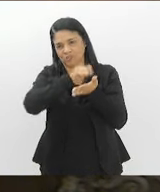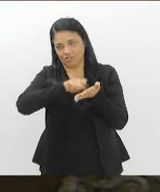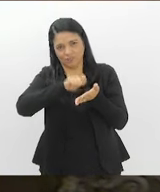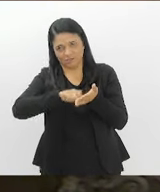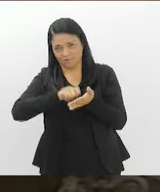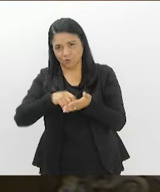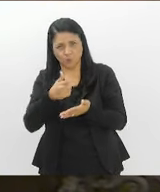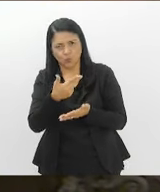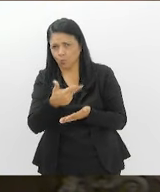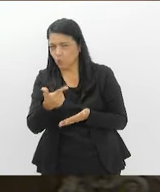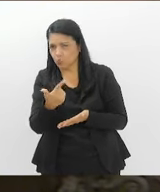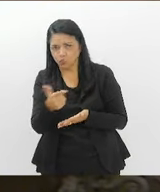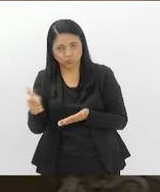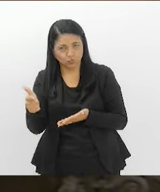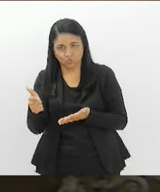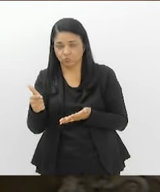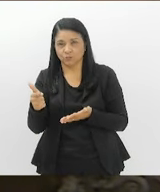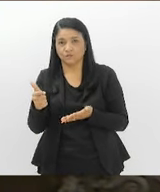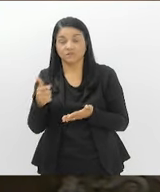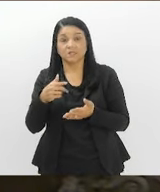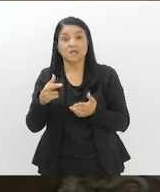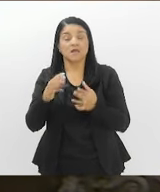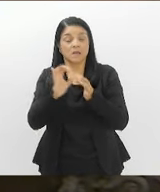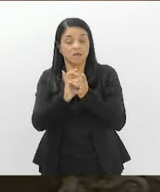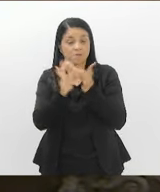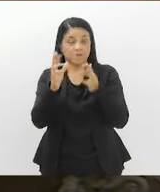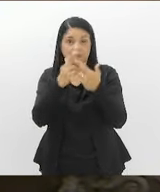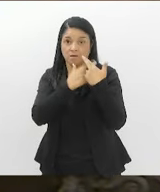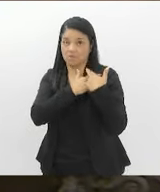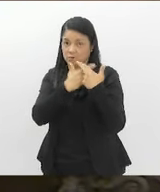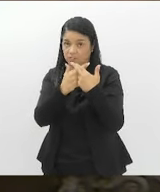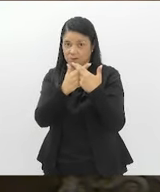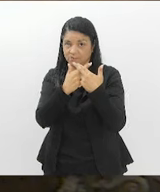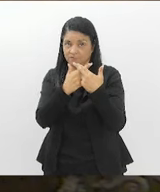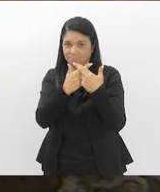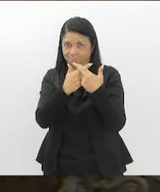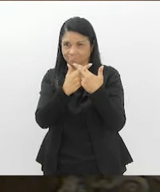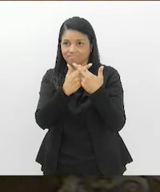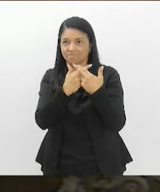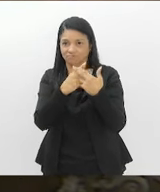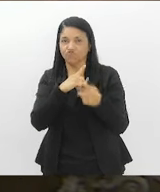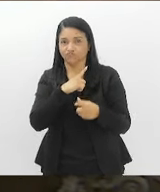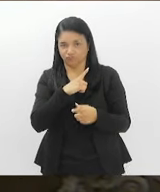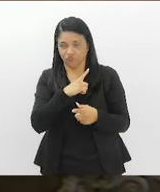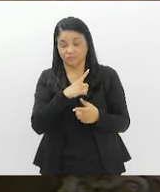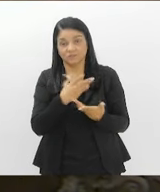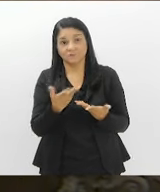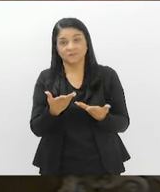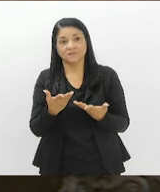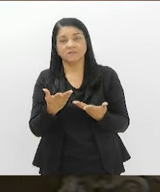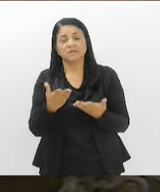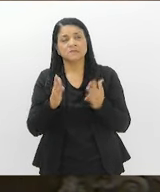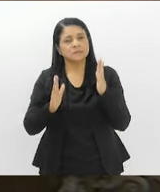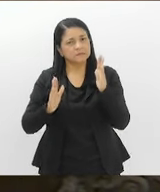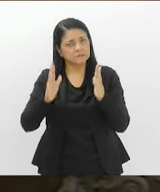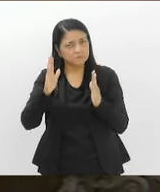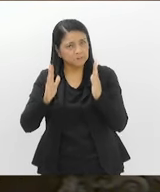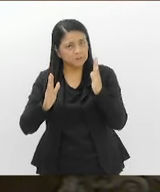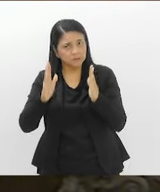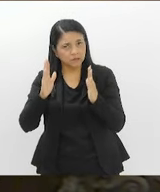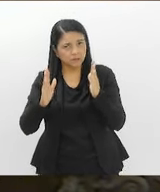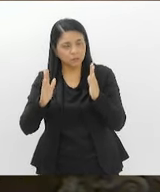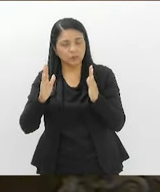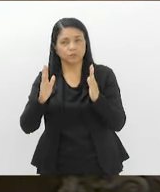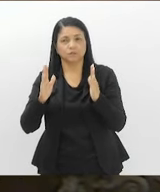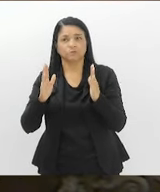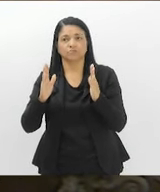A liberdade com responsabilidade é absoluta. E nesse período extremo